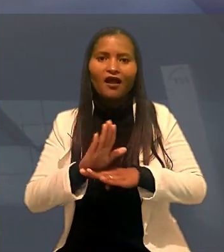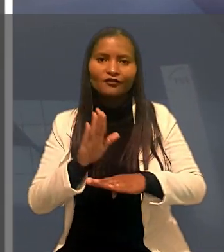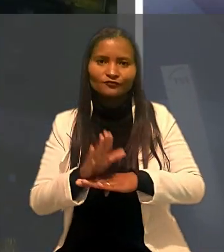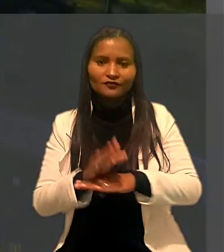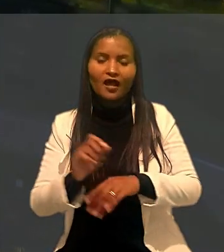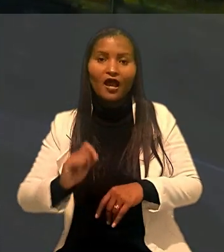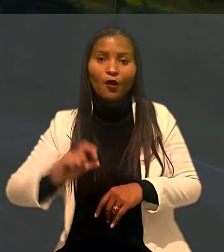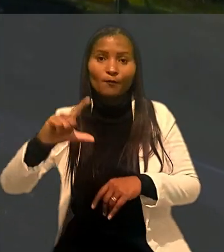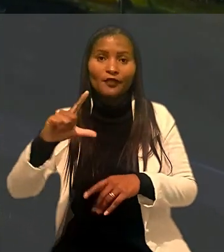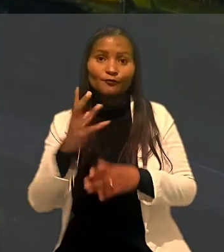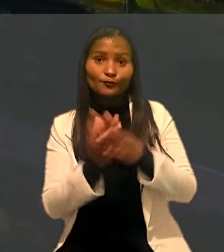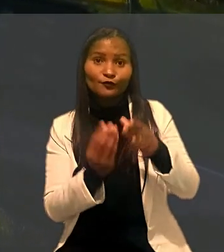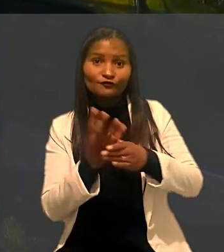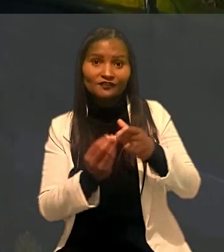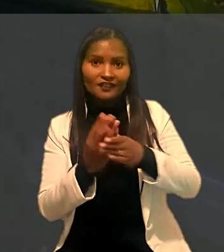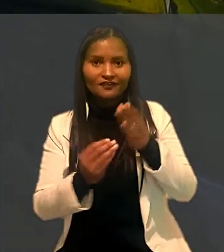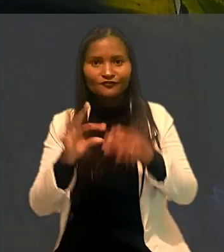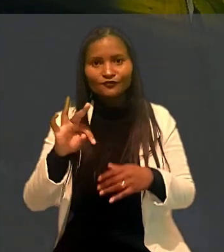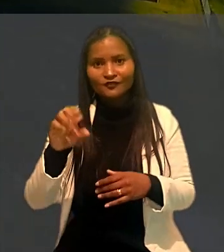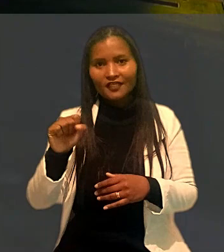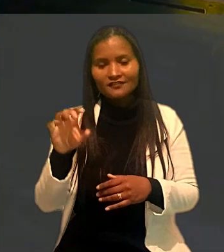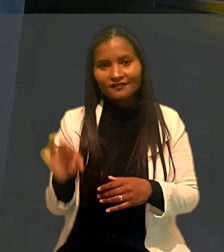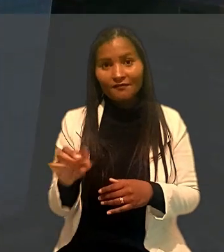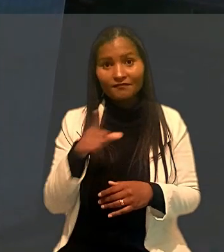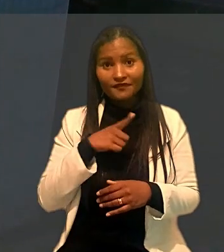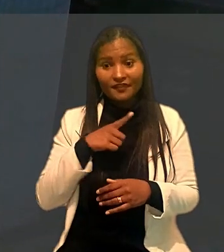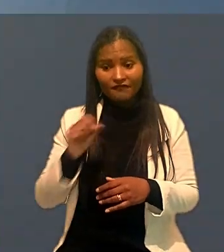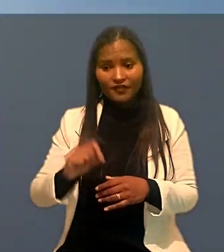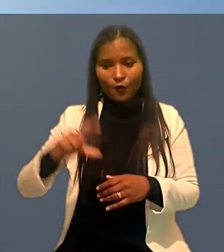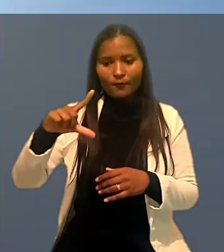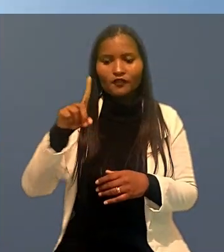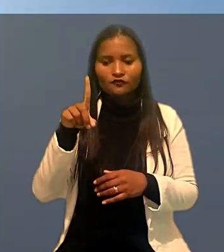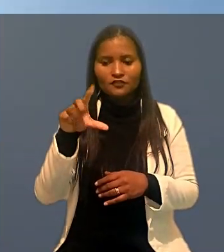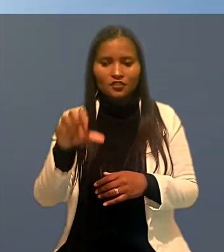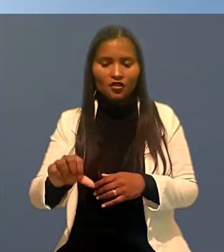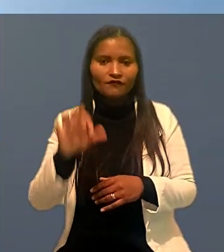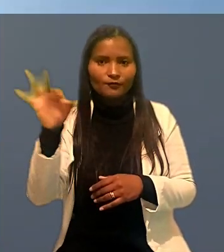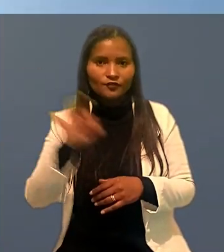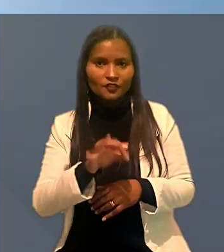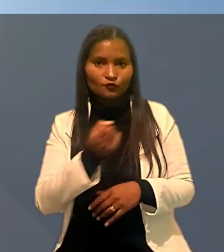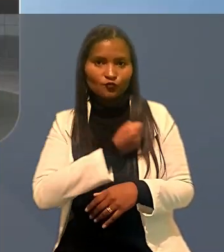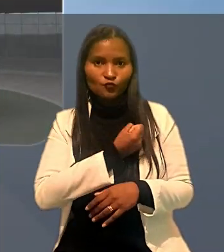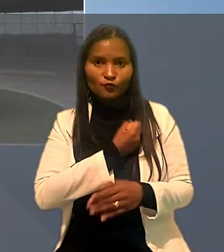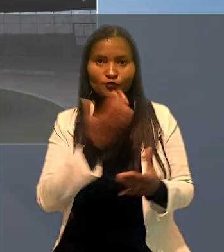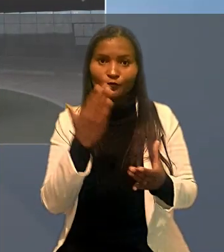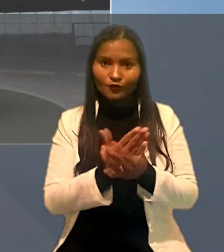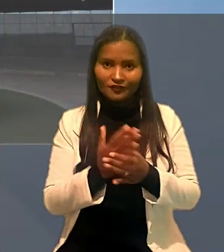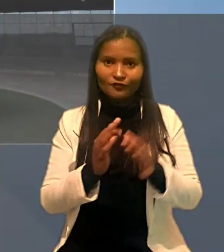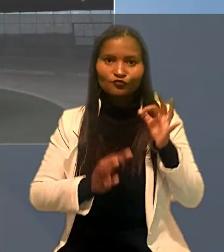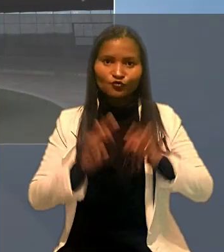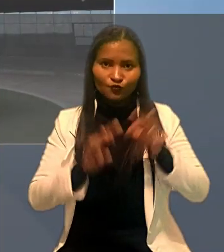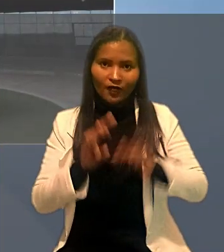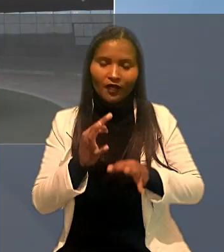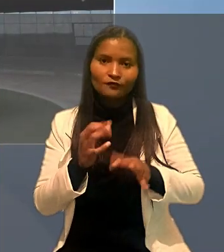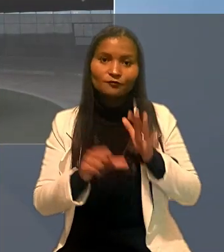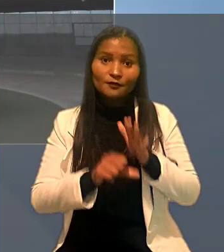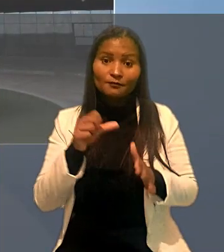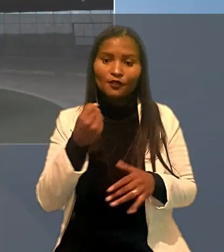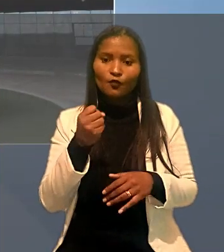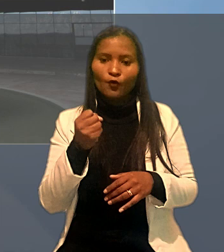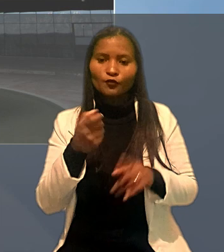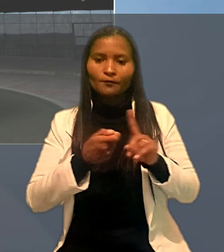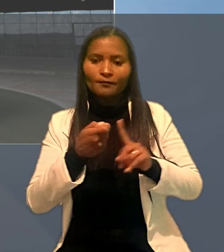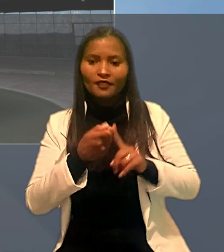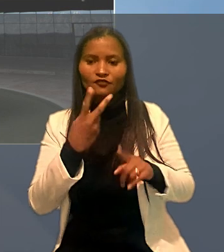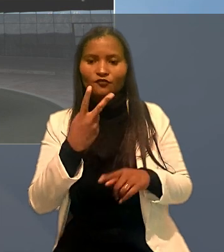Essas e outras ações contribuíram para o aumento da produtividade no TST. Houve crescimento de 19% no número de processos julgados